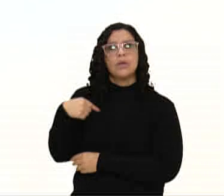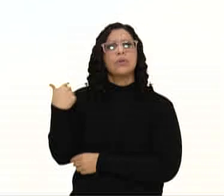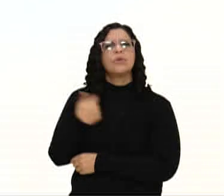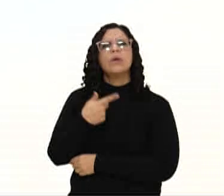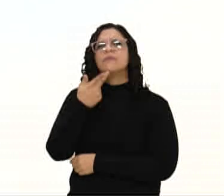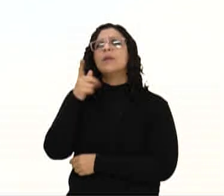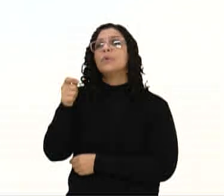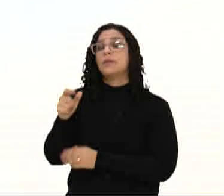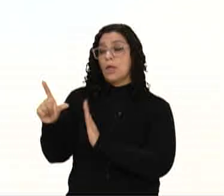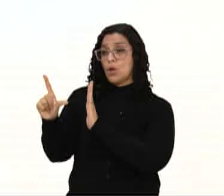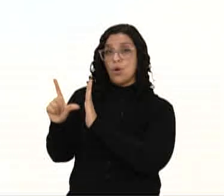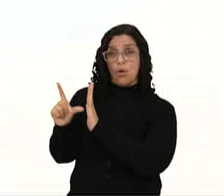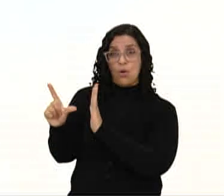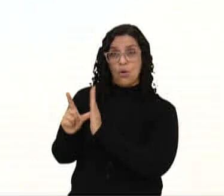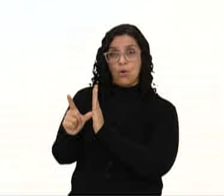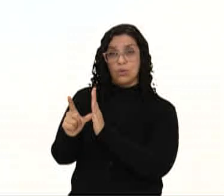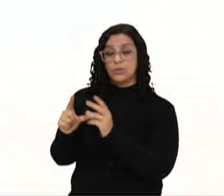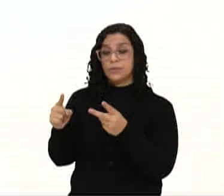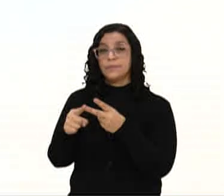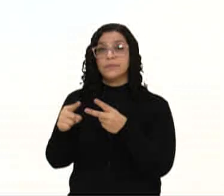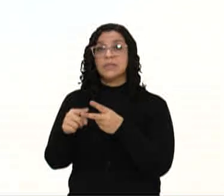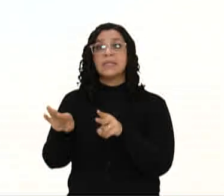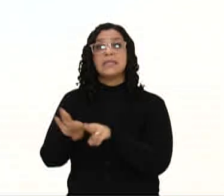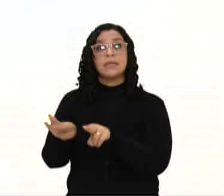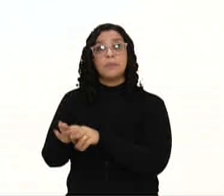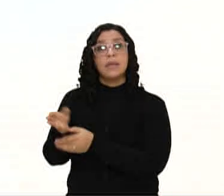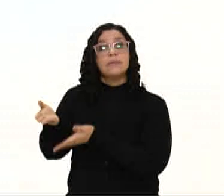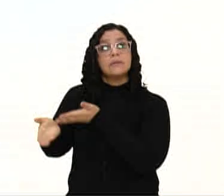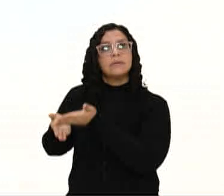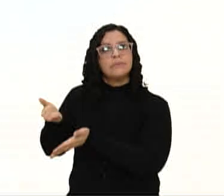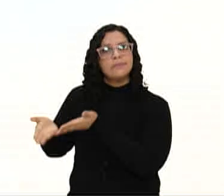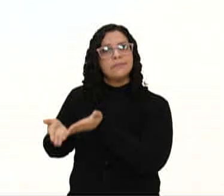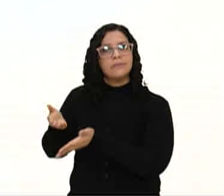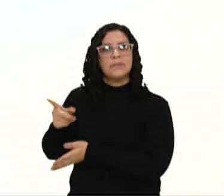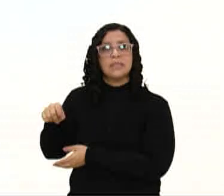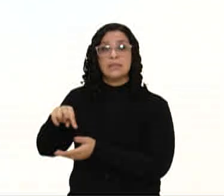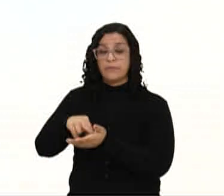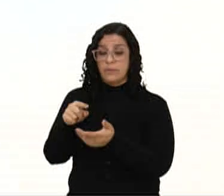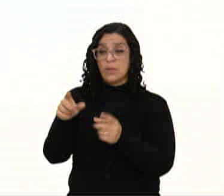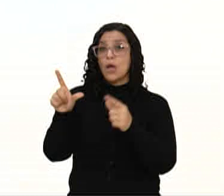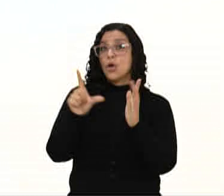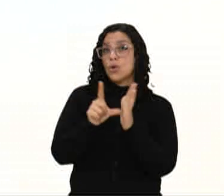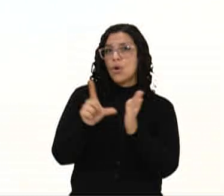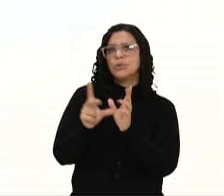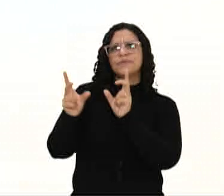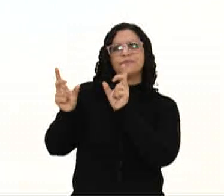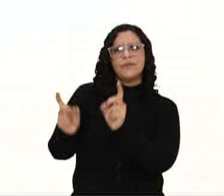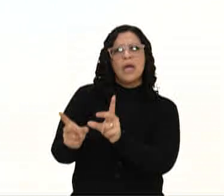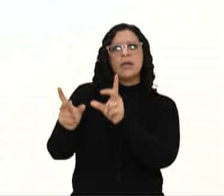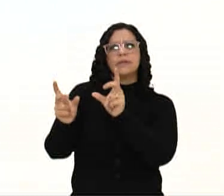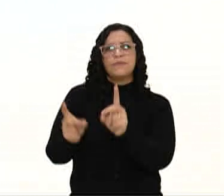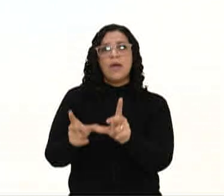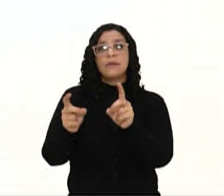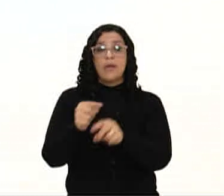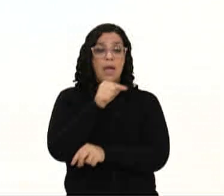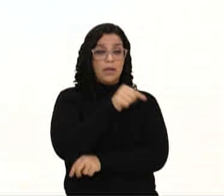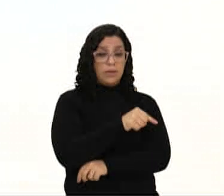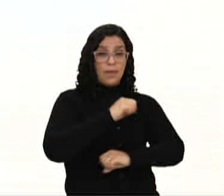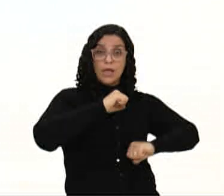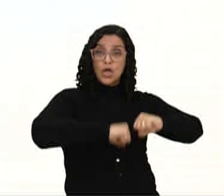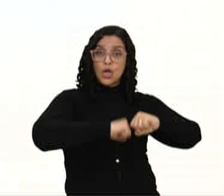ter o comércio e os serviços. Comércio é a venda daqueles produtos que foram,